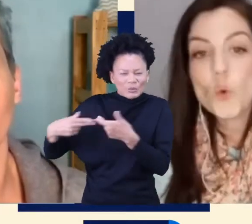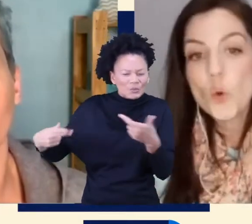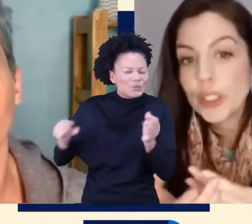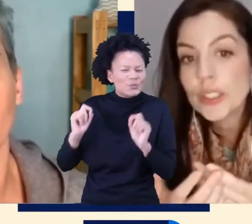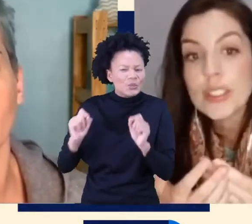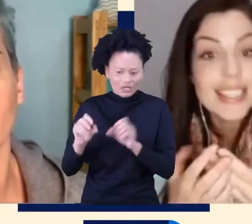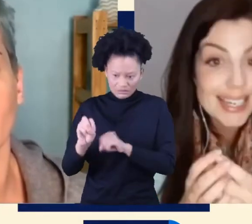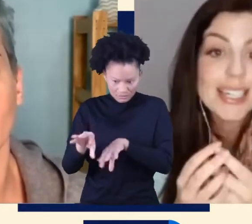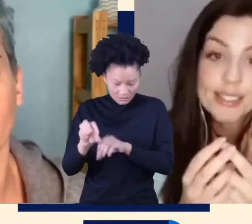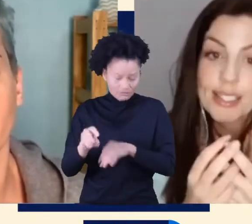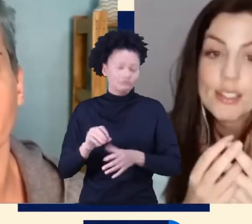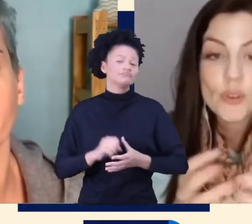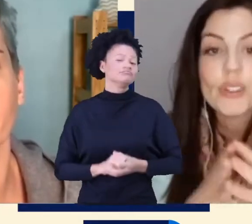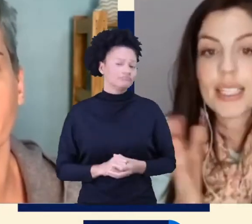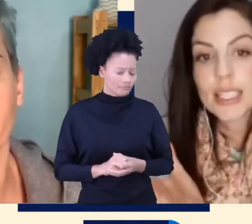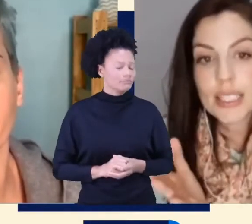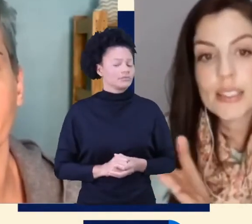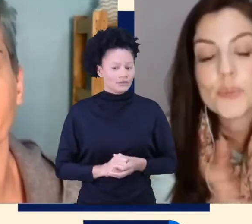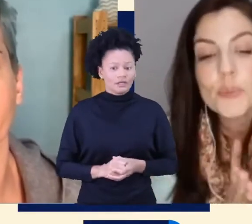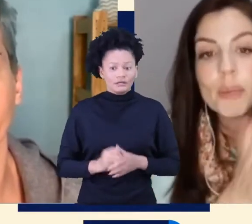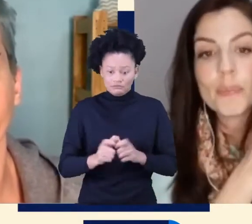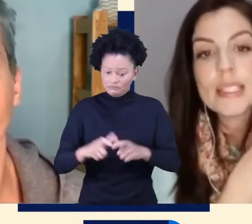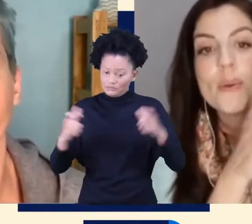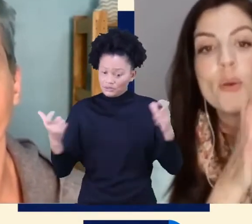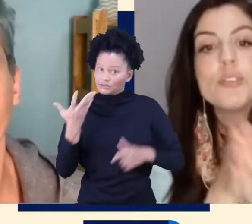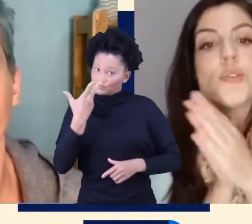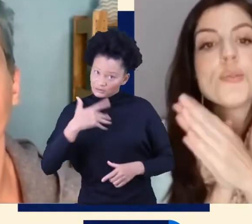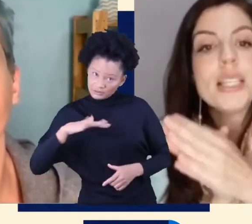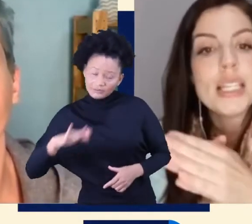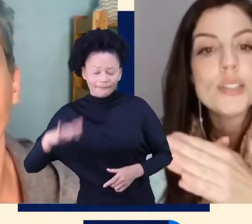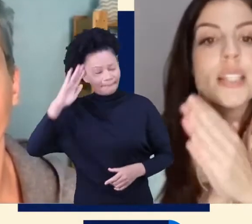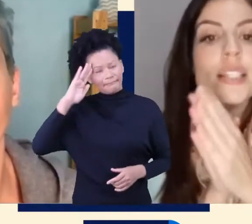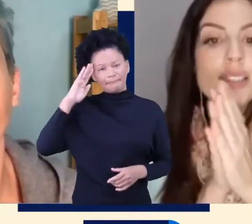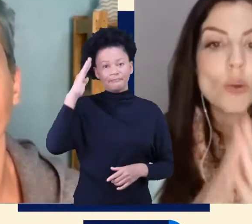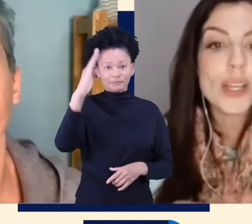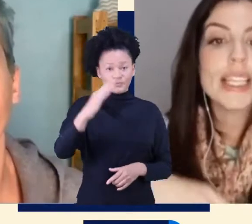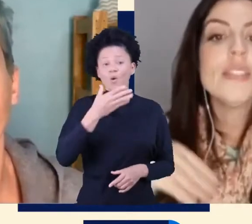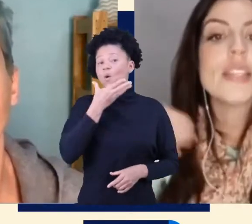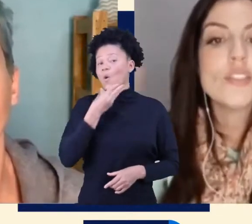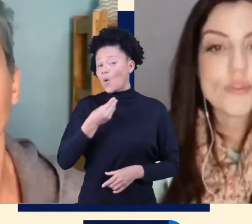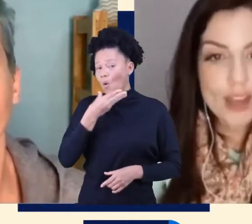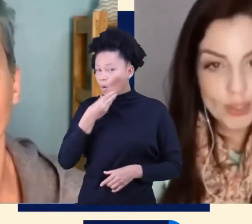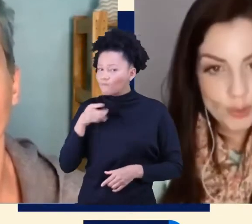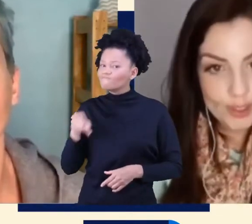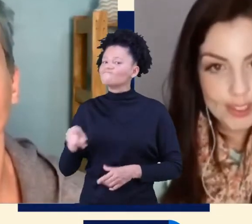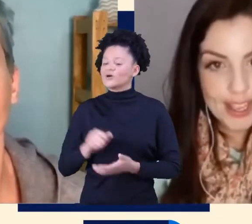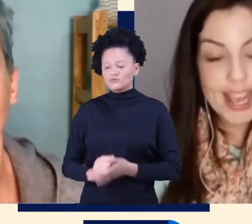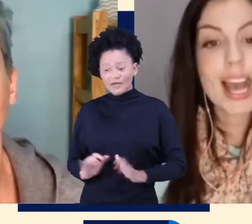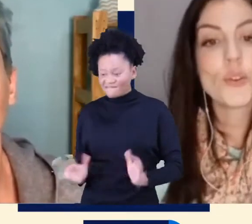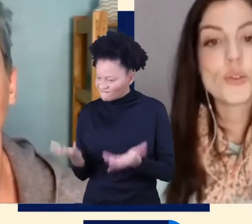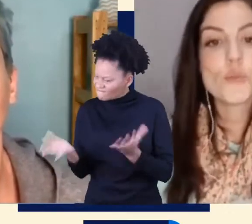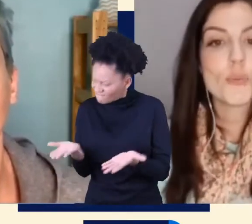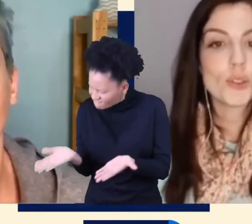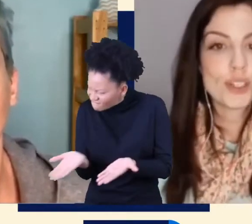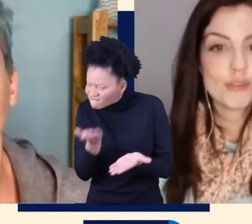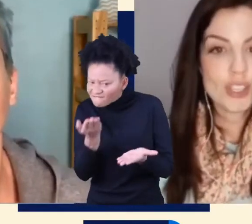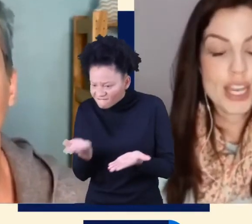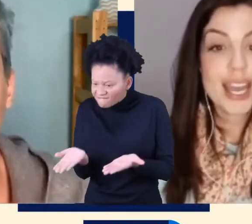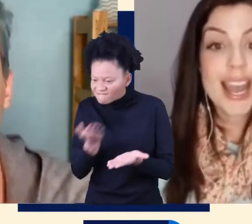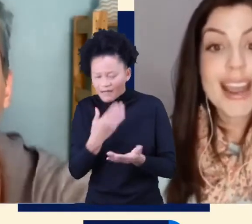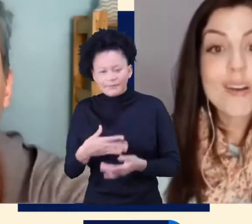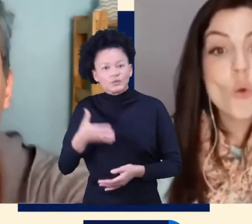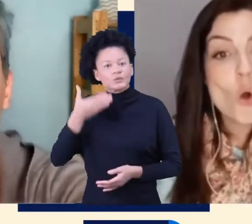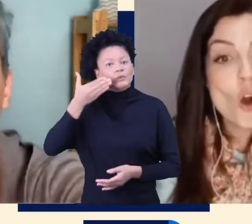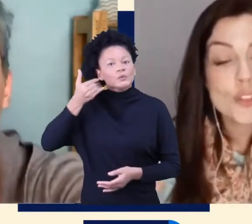ensinado muitas crianças, eu vou falar crianças, porque principalmente os meninos, eles são incentivados a consumir